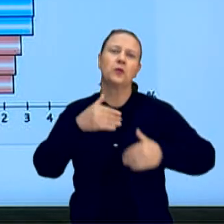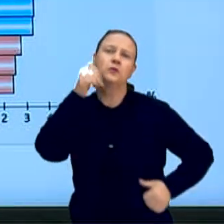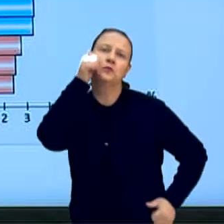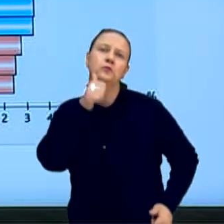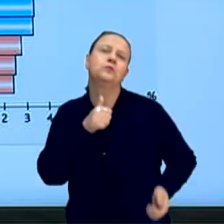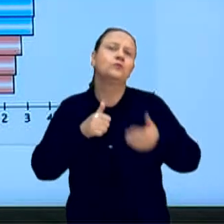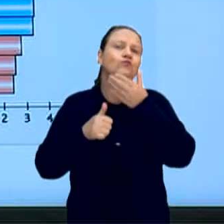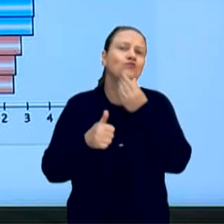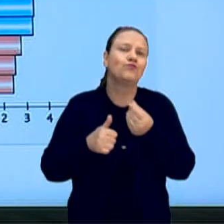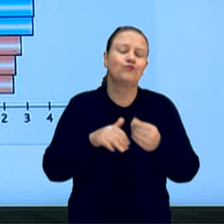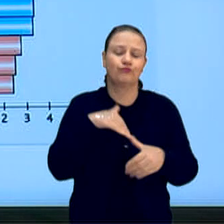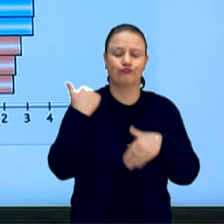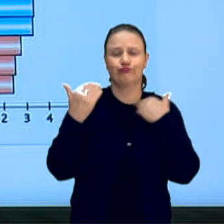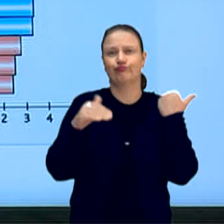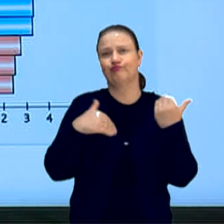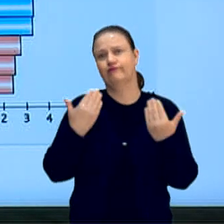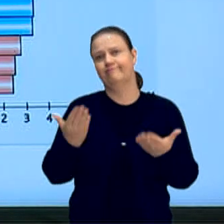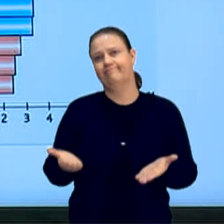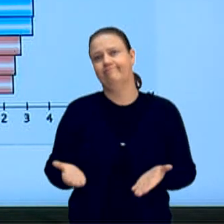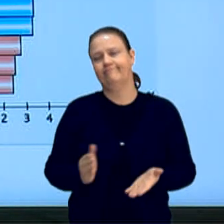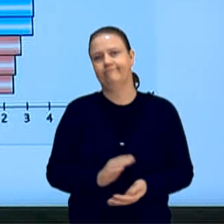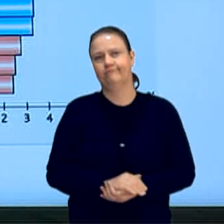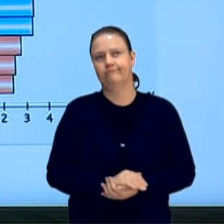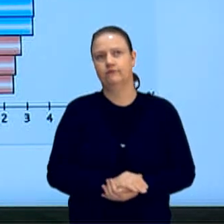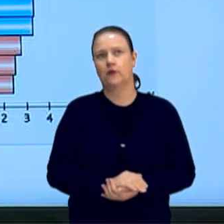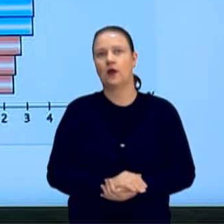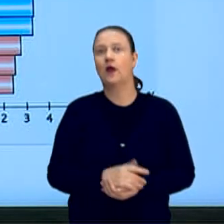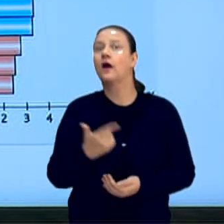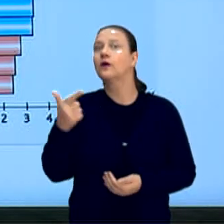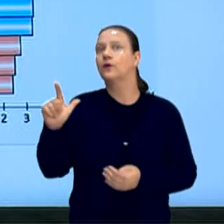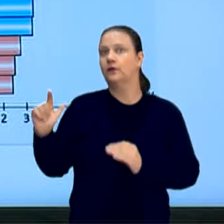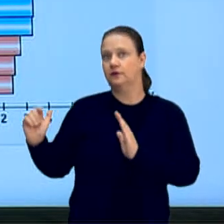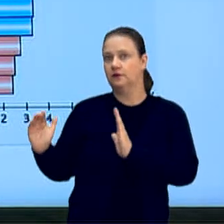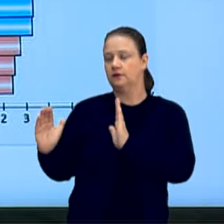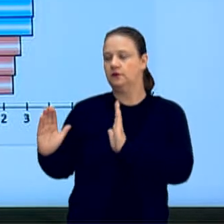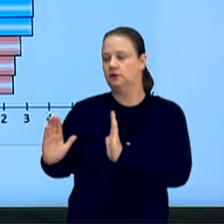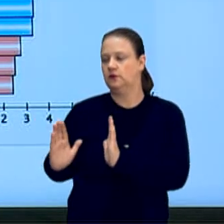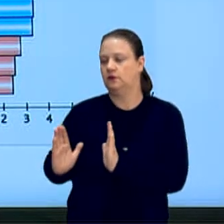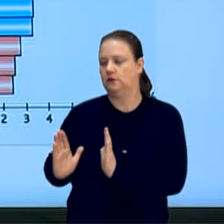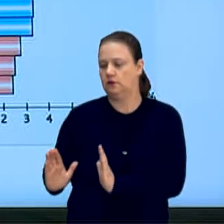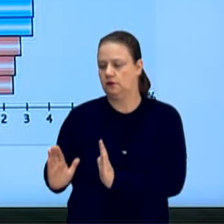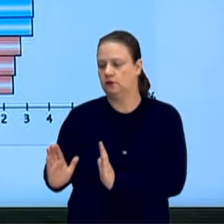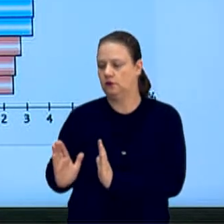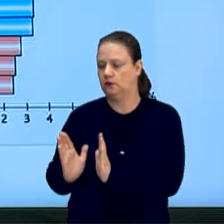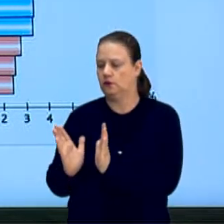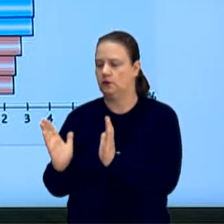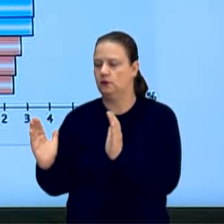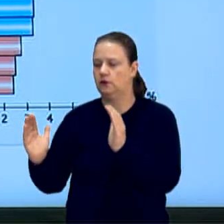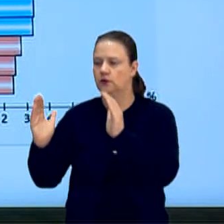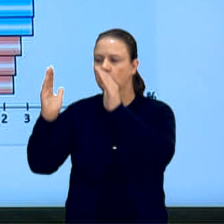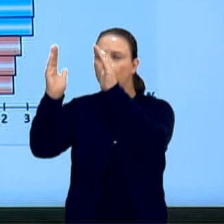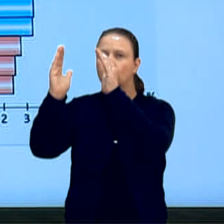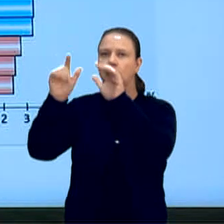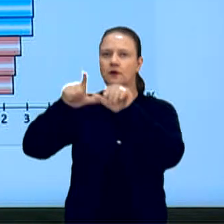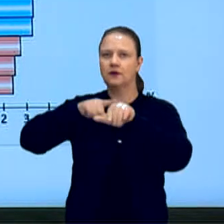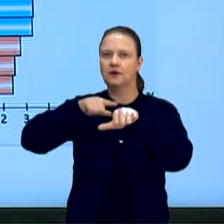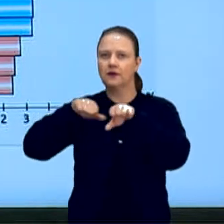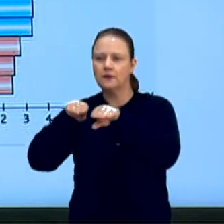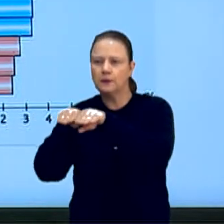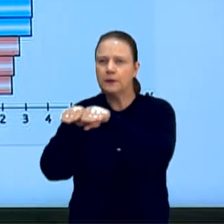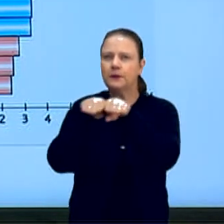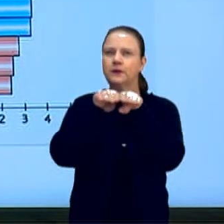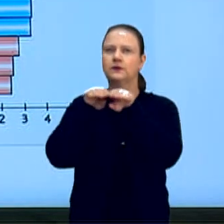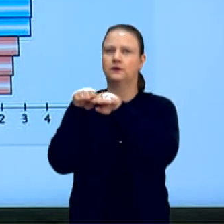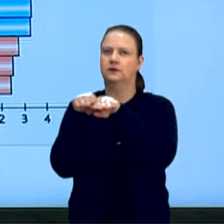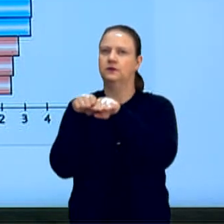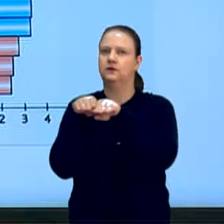estão morrendo. Ok? E essa aqui não, ó. Essa aqui já é uma pirâmide que tende a um equilíbrio,